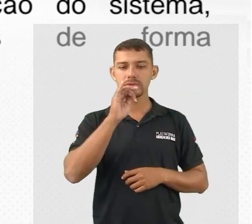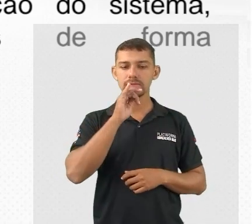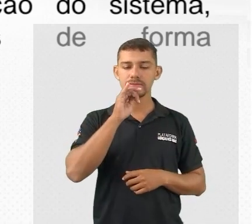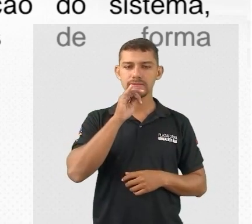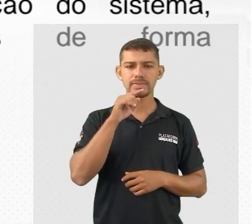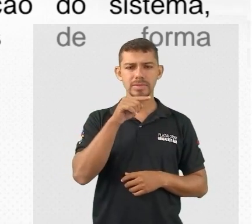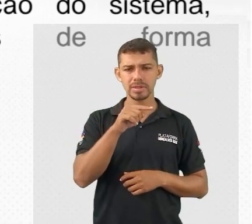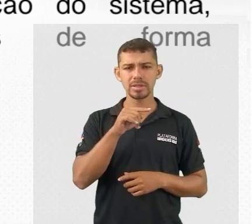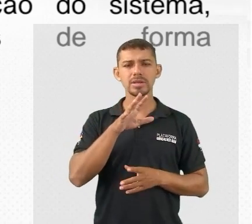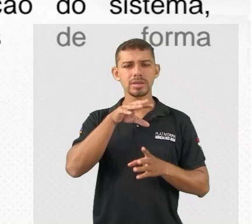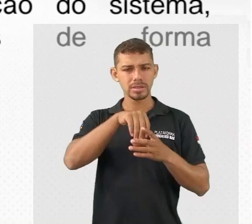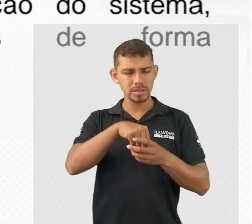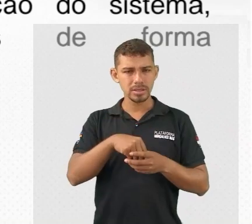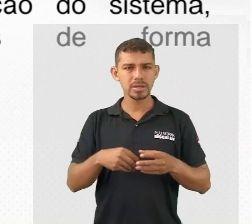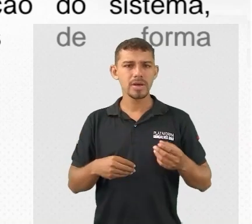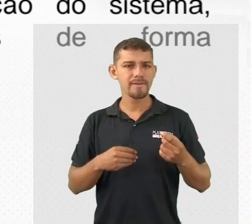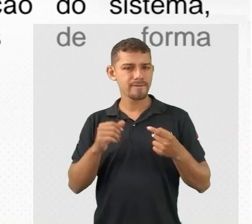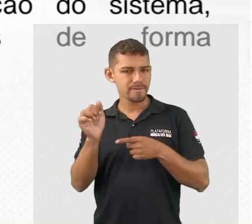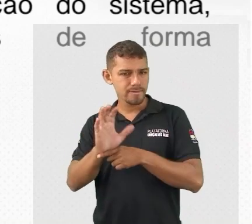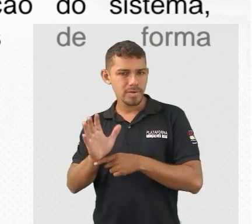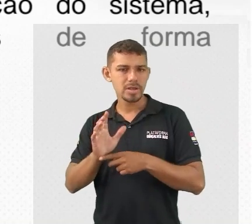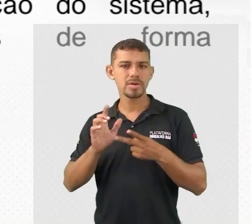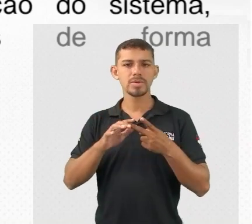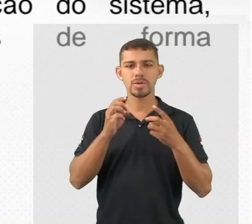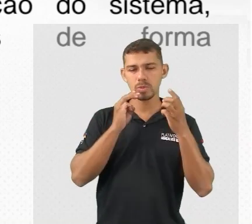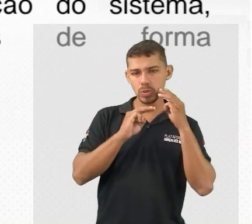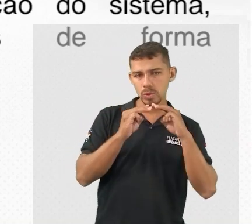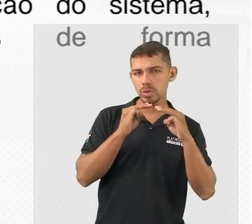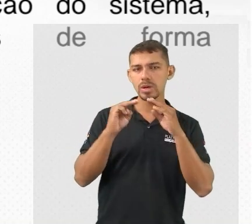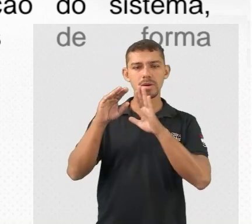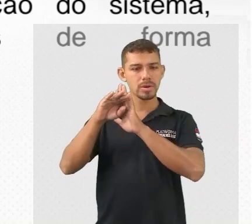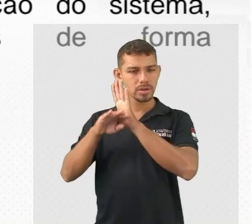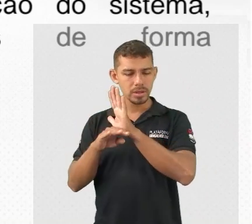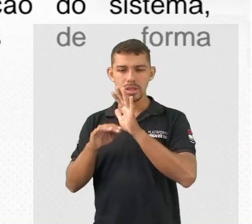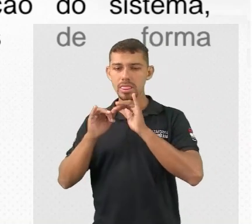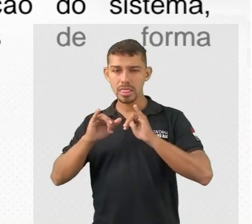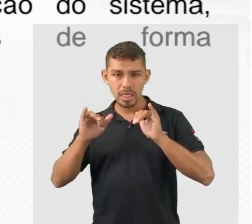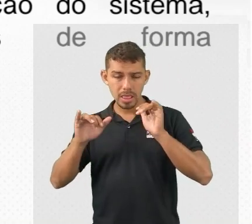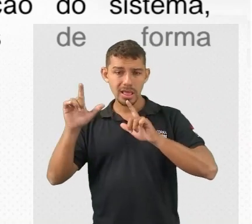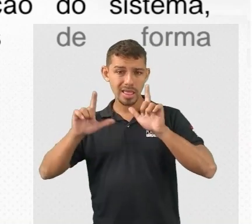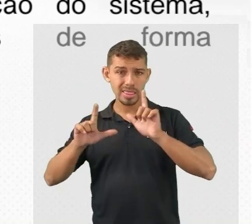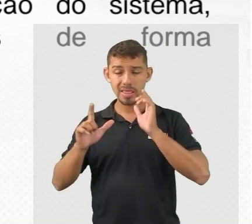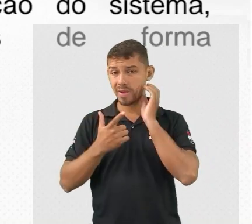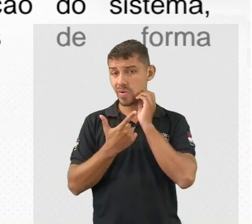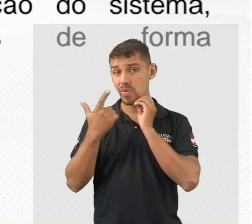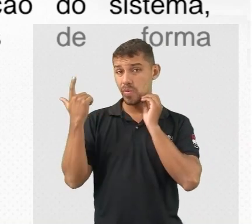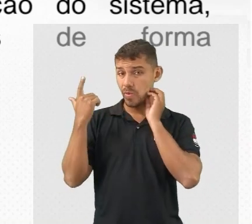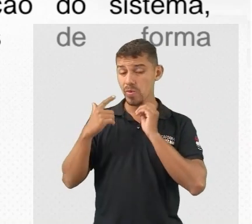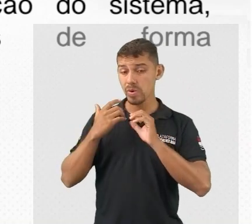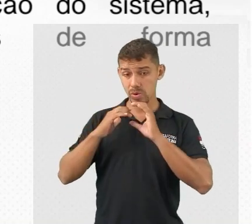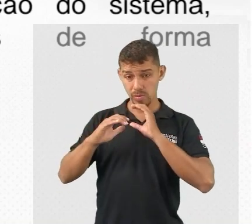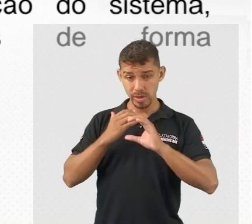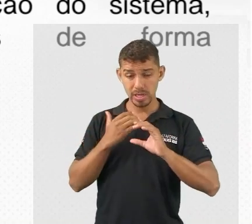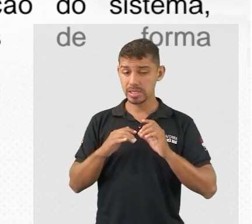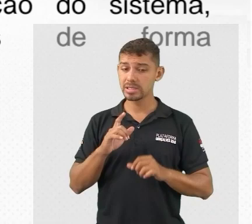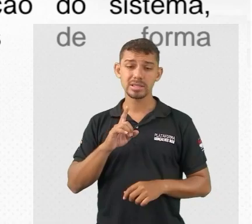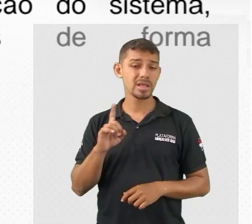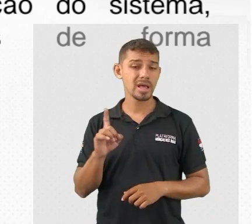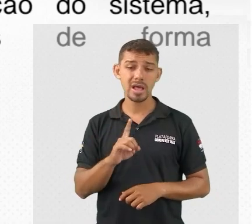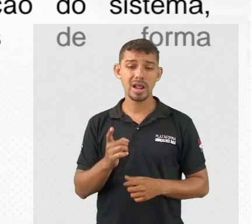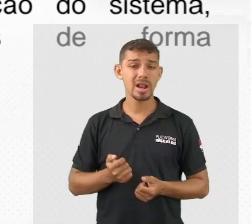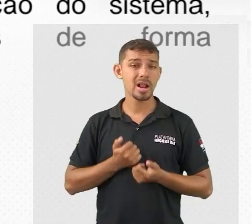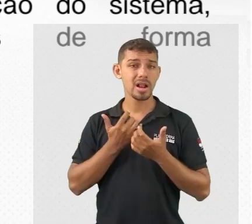que estão presentes nos filmes, nas músicas, nos programas de TV ou em outros meios de comunicação, não nos